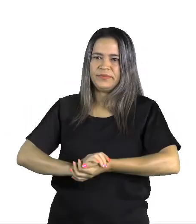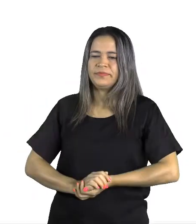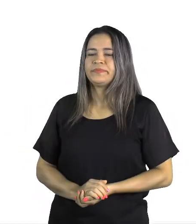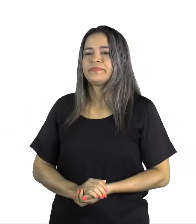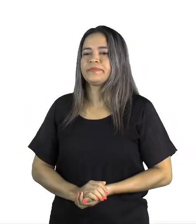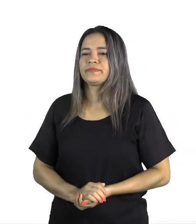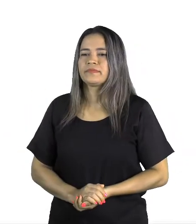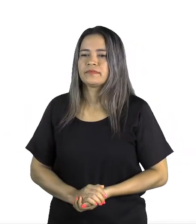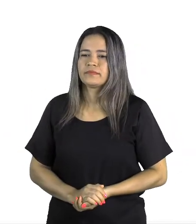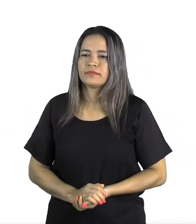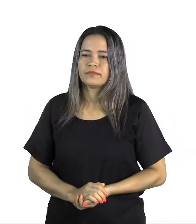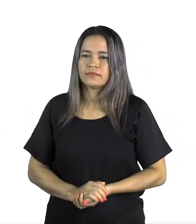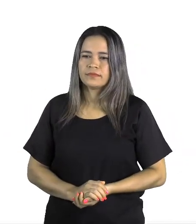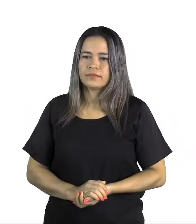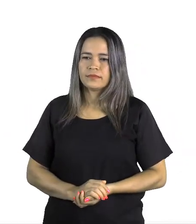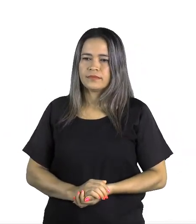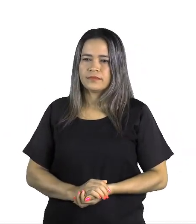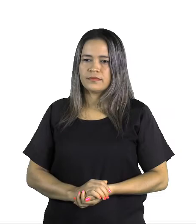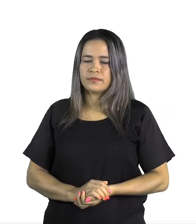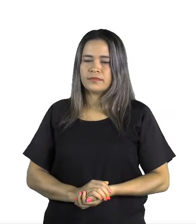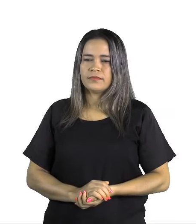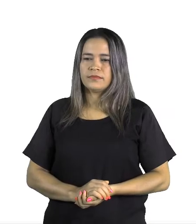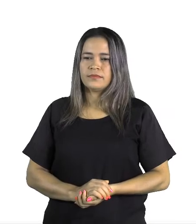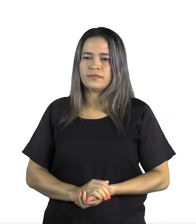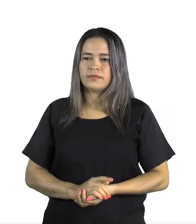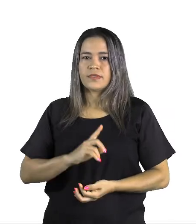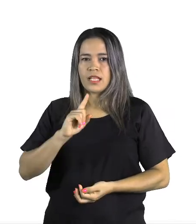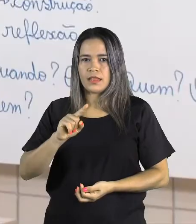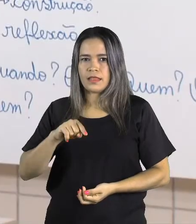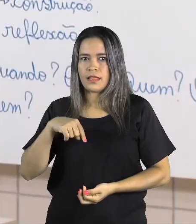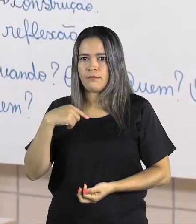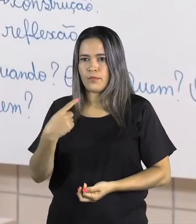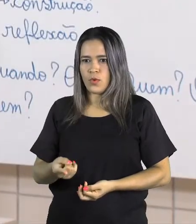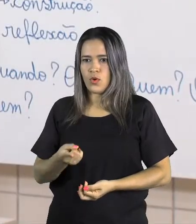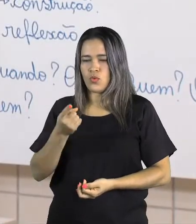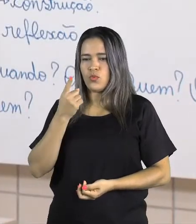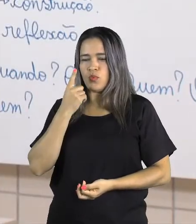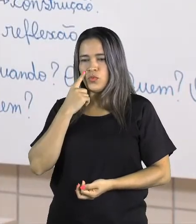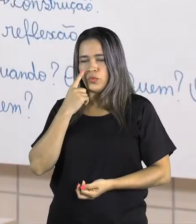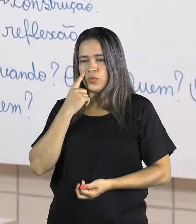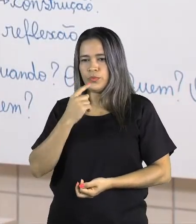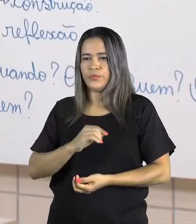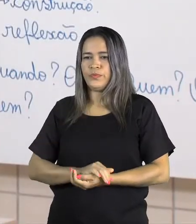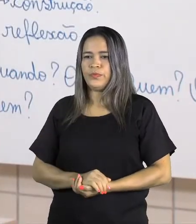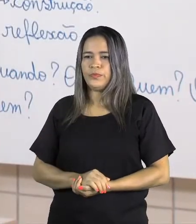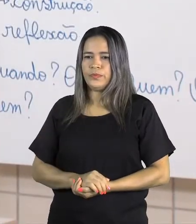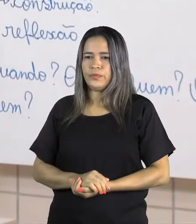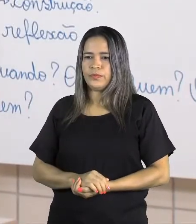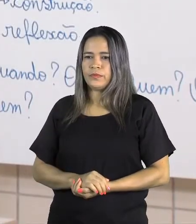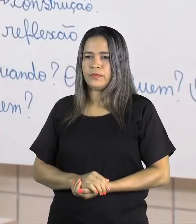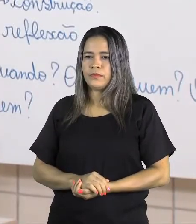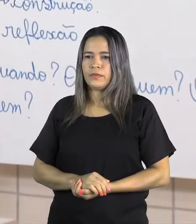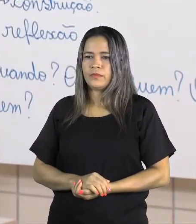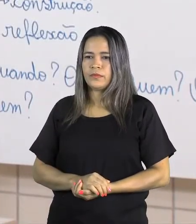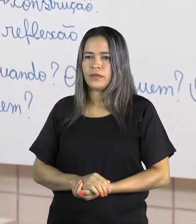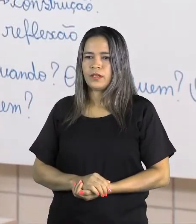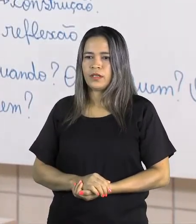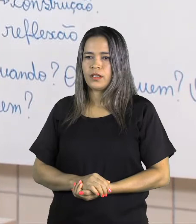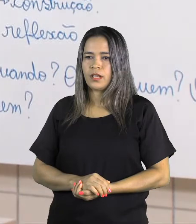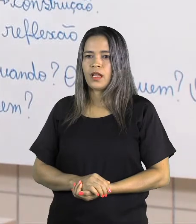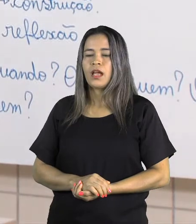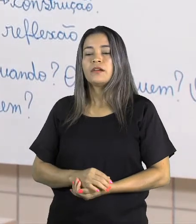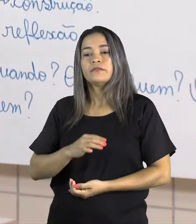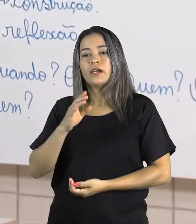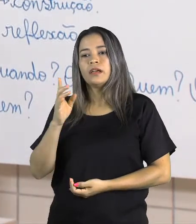pesquisa da barragem de Brumadinho. Depois dessa foto, aí vem aquele relato de pesquisa.